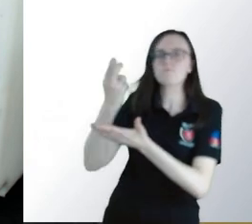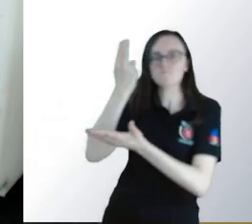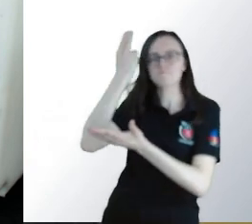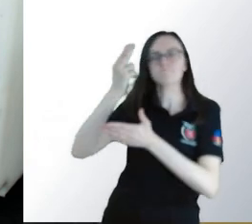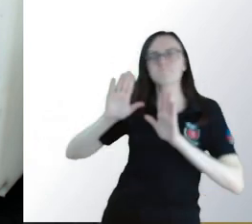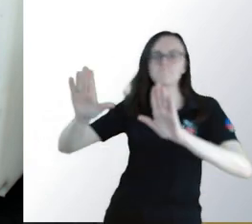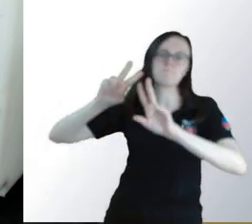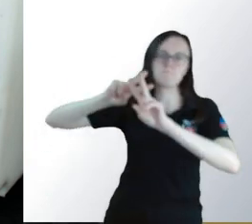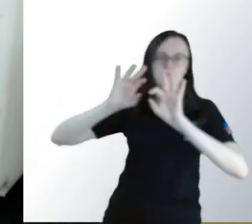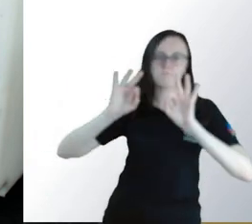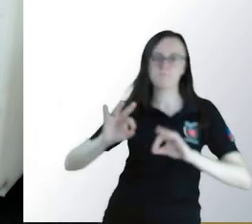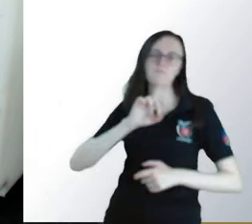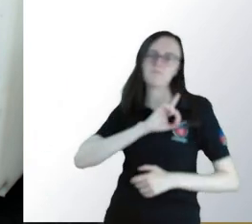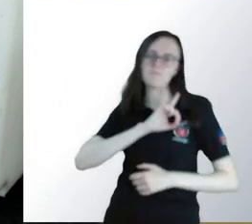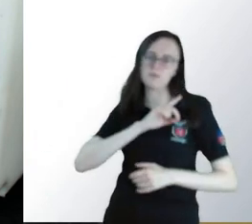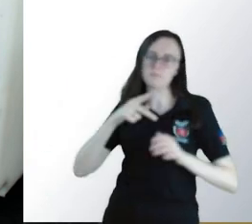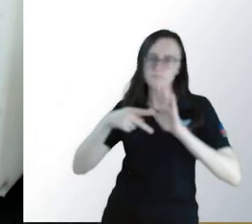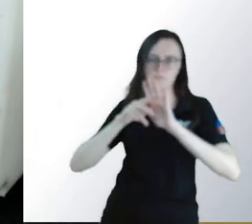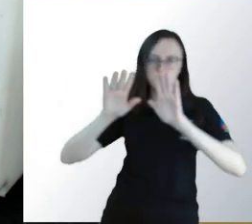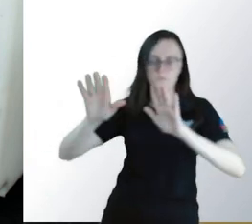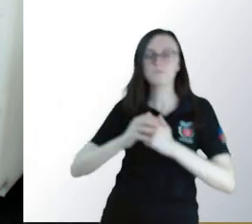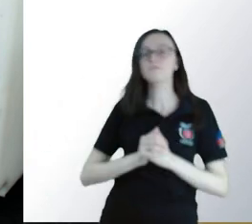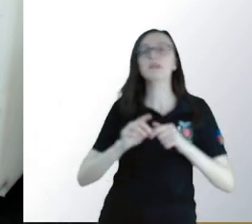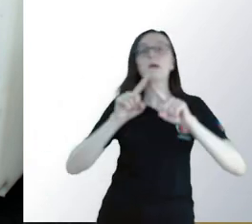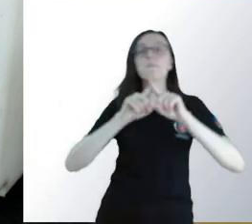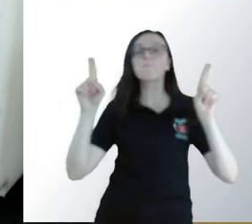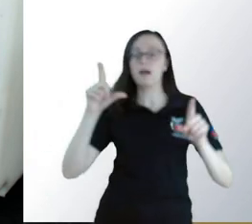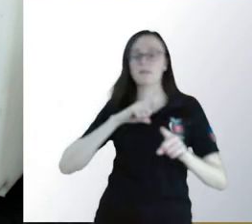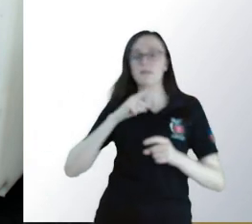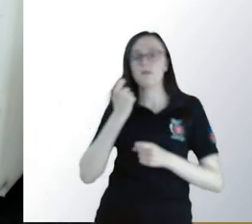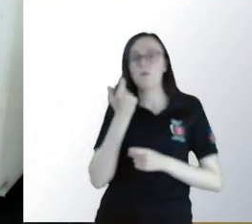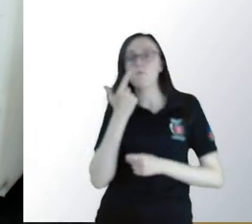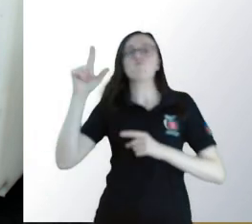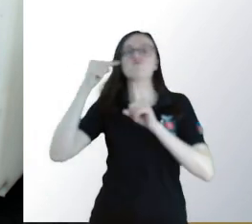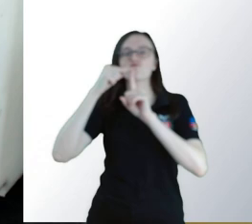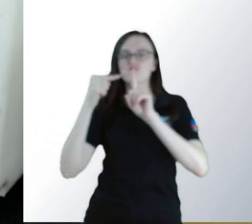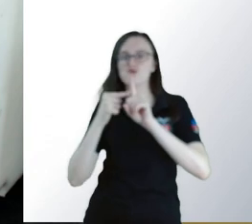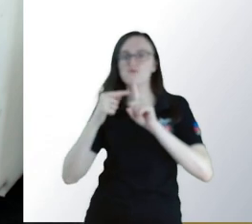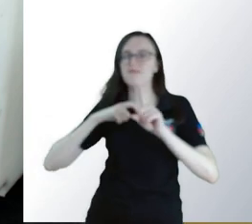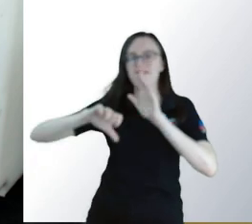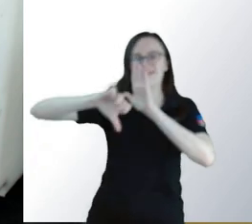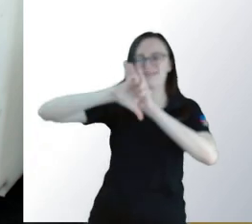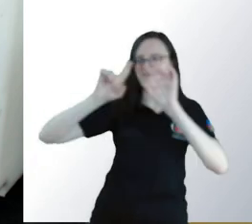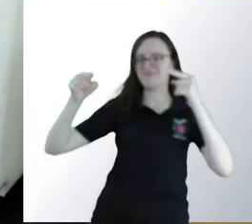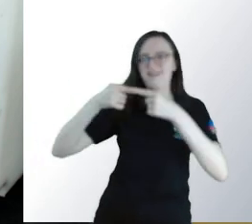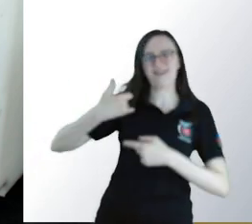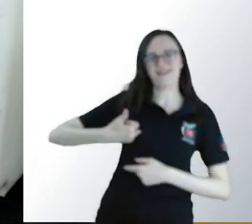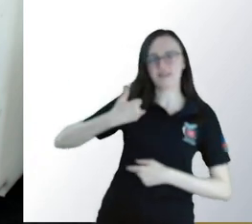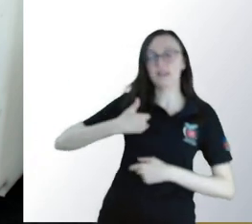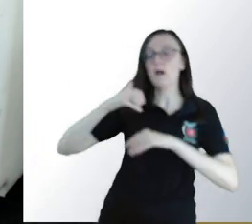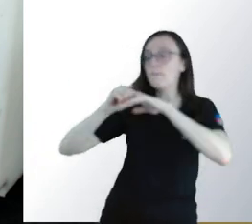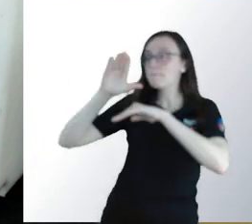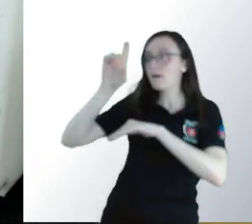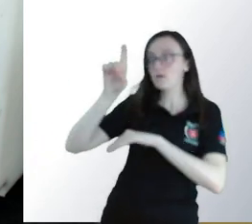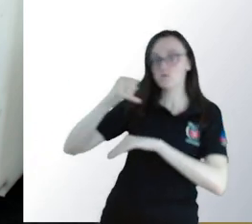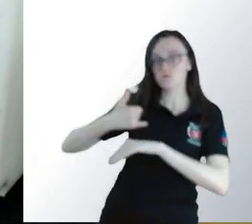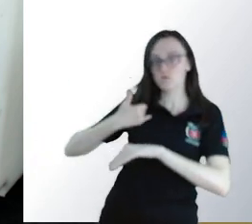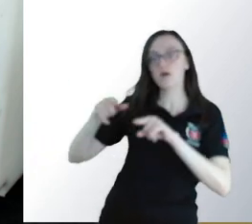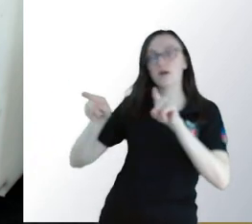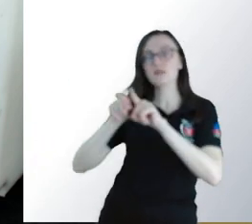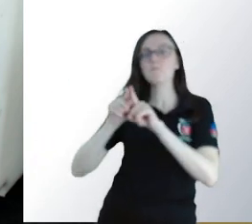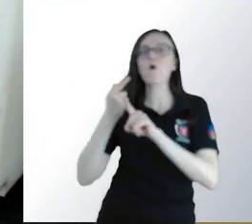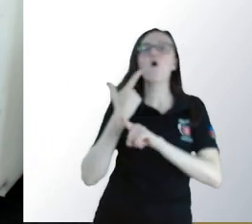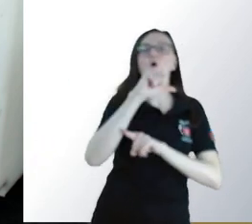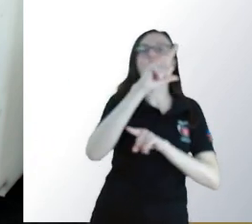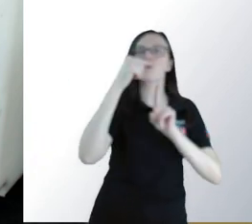polícia. A questão de crime e ato infracional é pela questão da idade. O crime é praticado por maiores de 18 anos e o ato